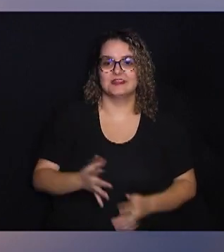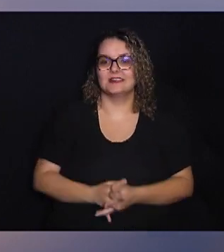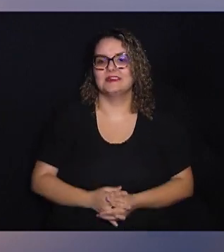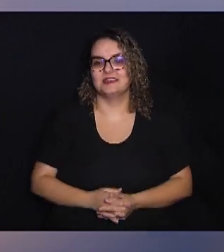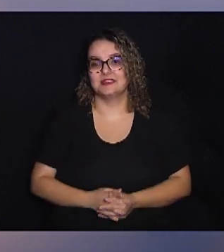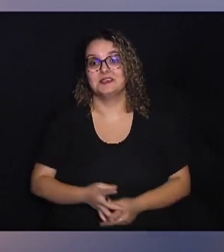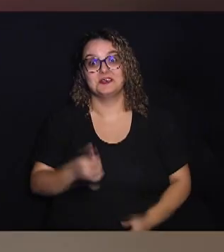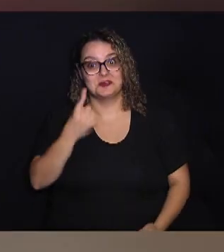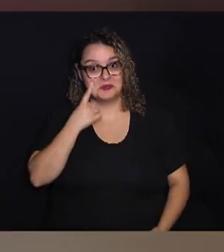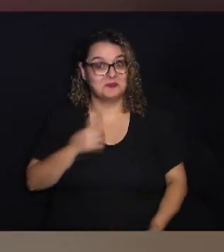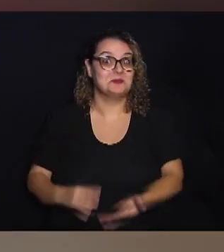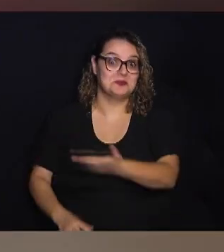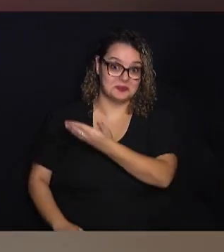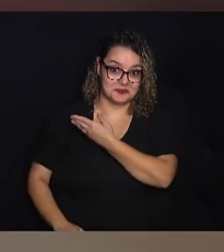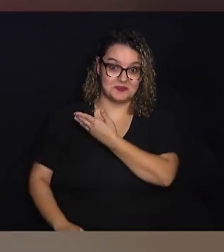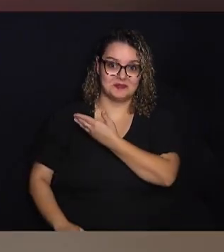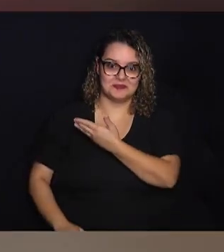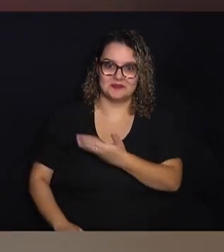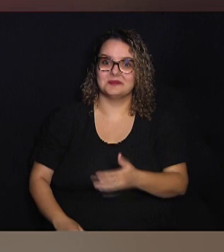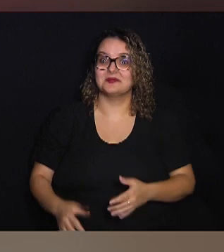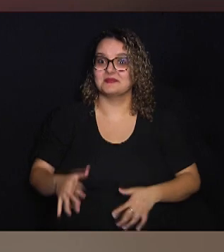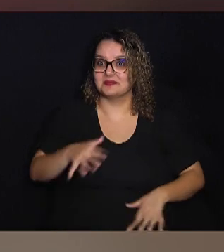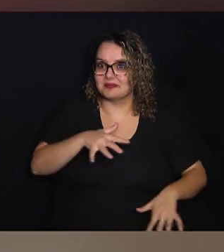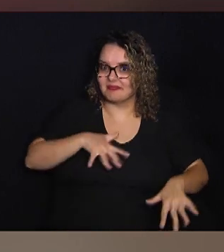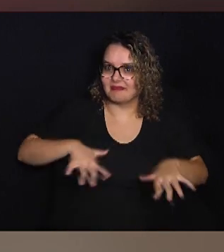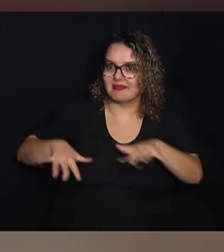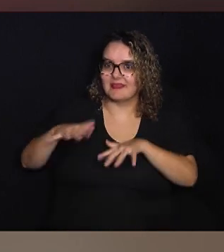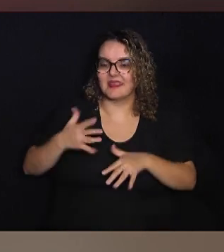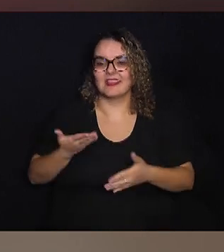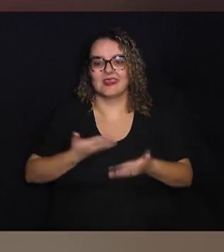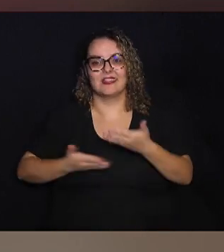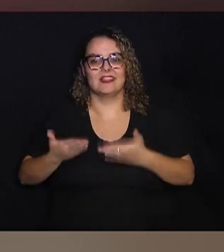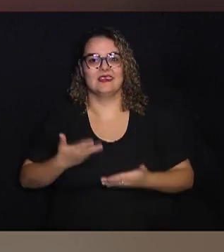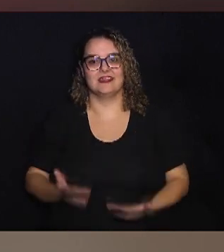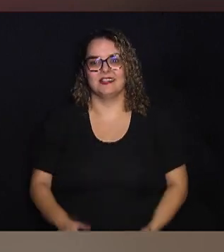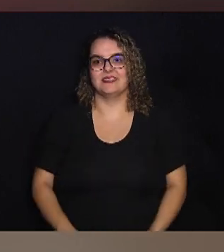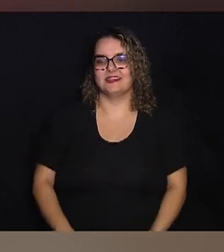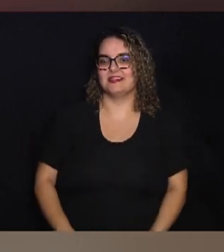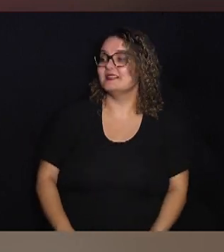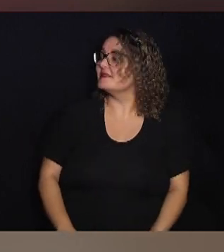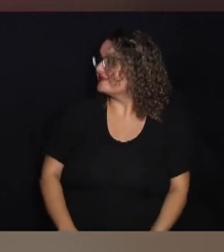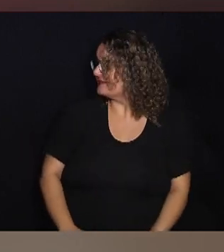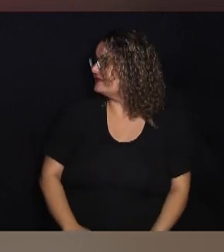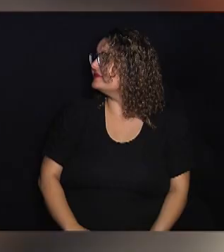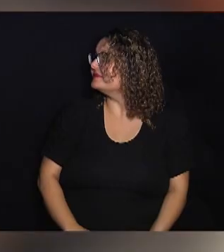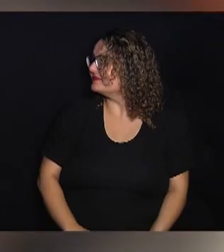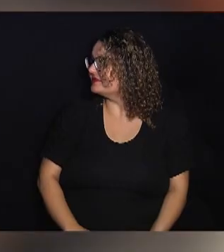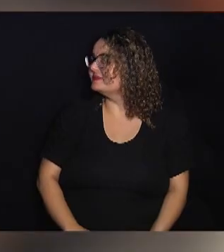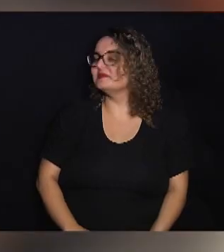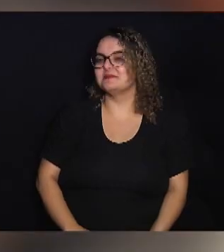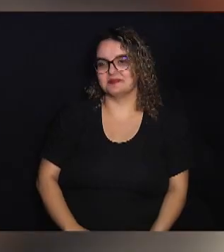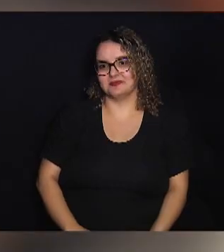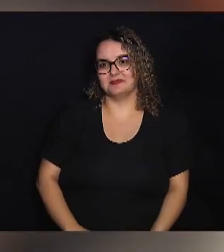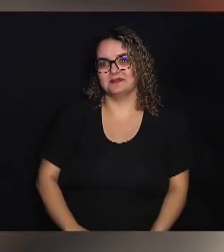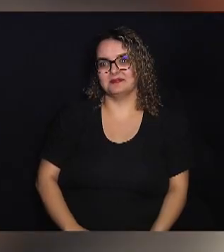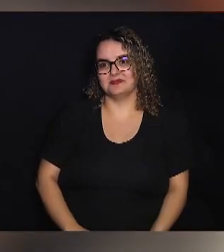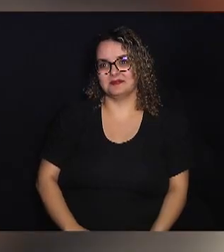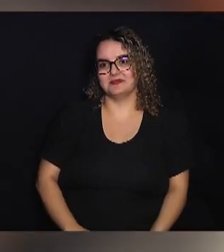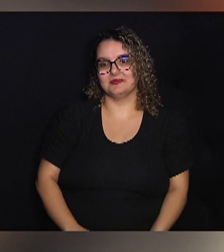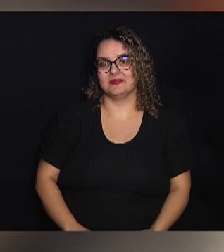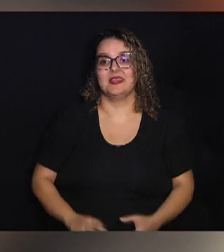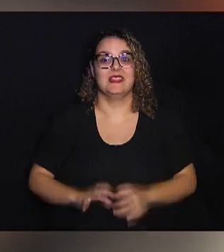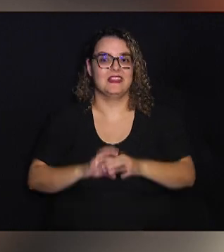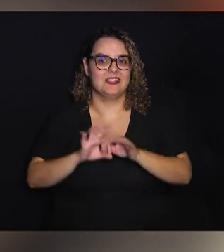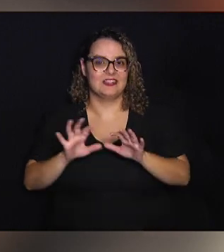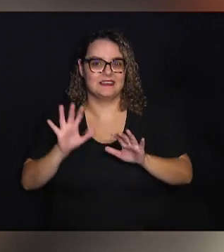aí uma série de cenas, ela interagindo. E aqui era um fóssil de uma galinha, por exemplo. Eles deixaram ela